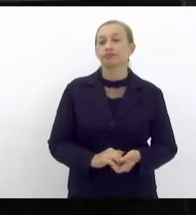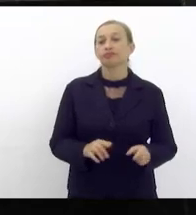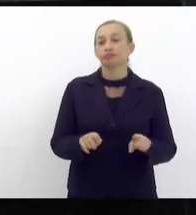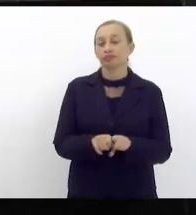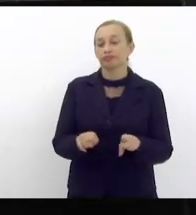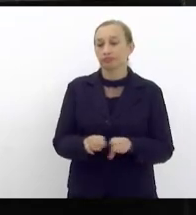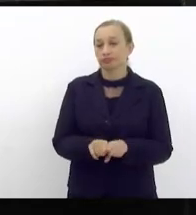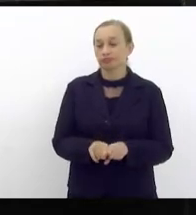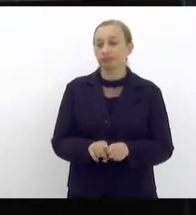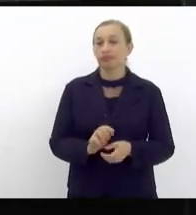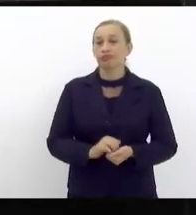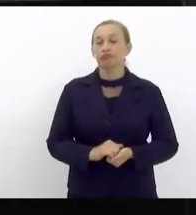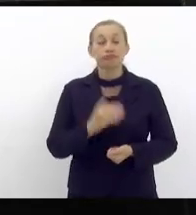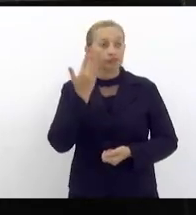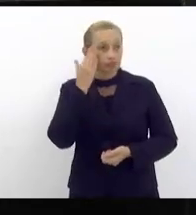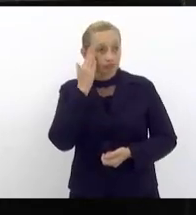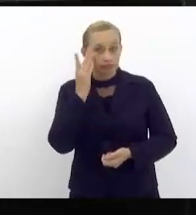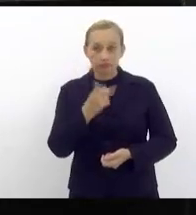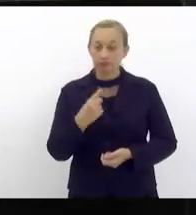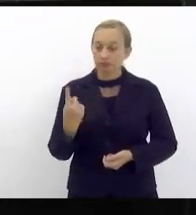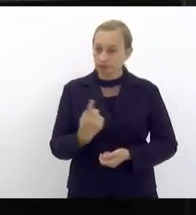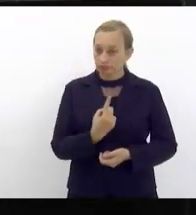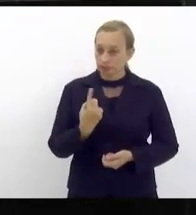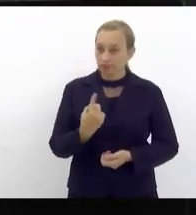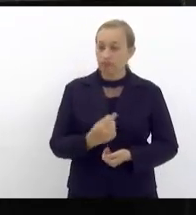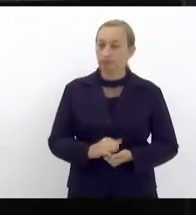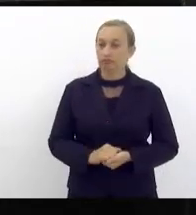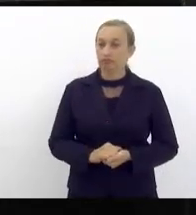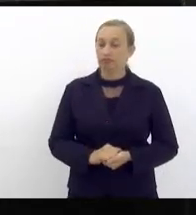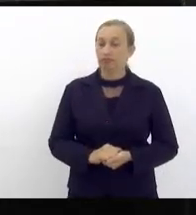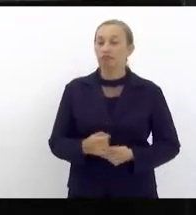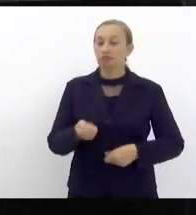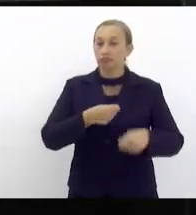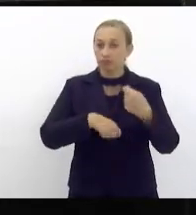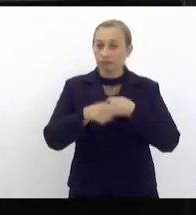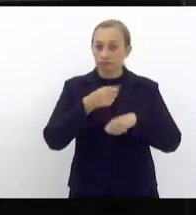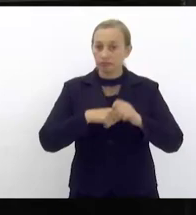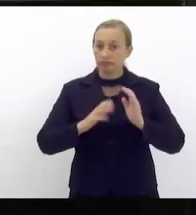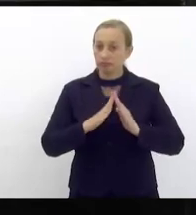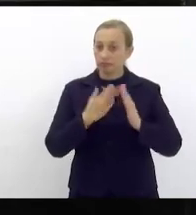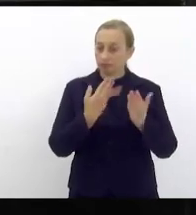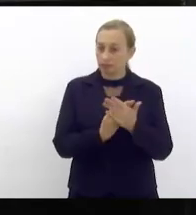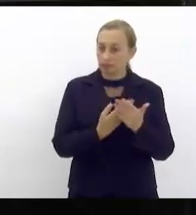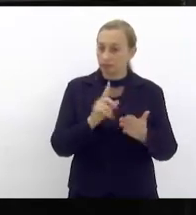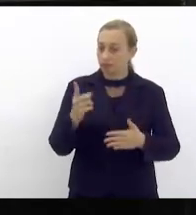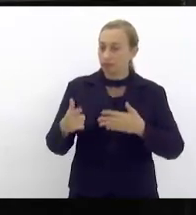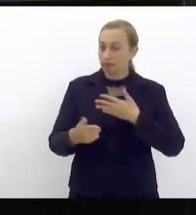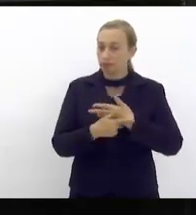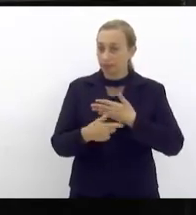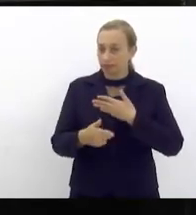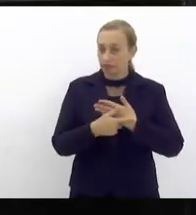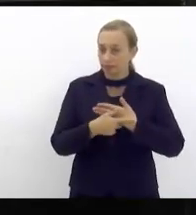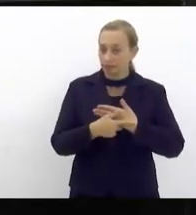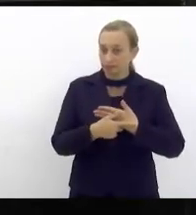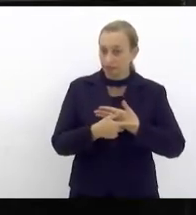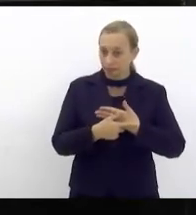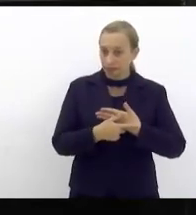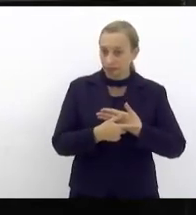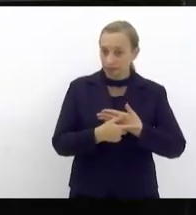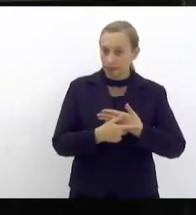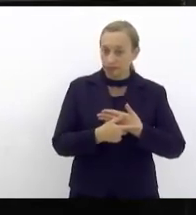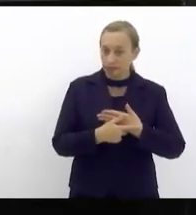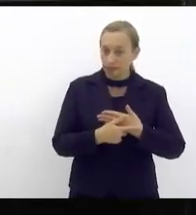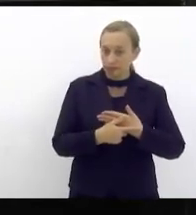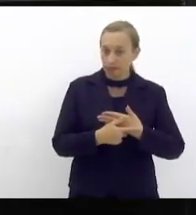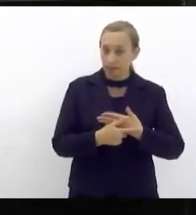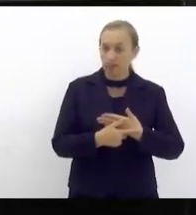disso nós compreendemos que a administração escolar que não é papel verdade administração escolar